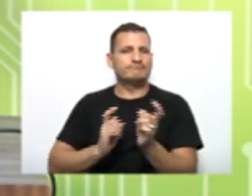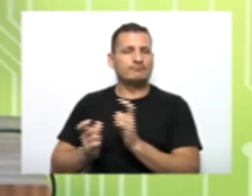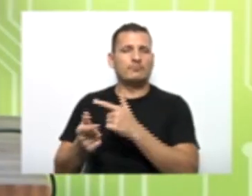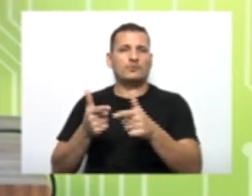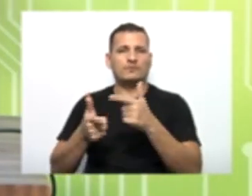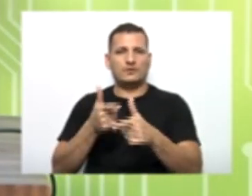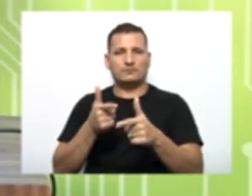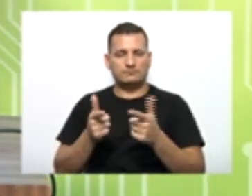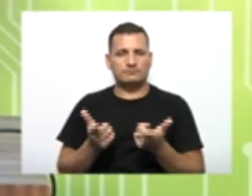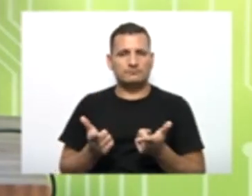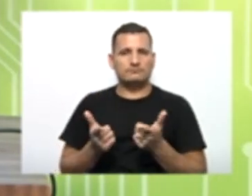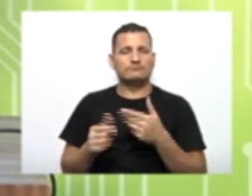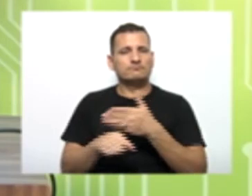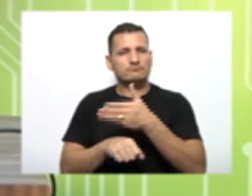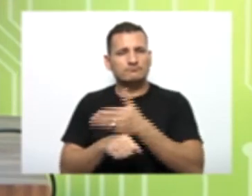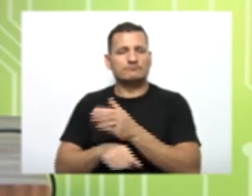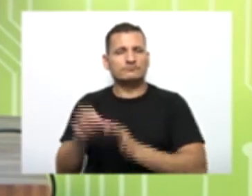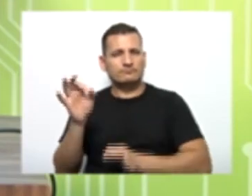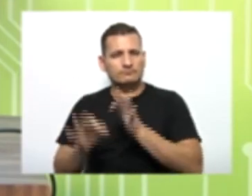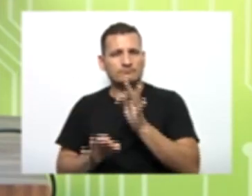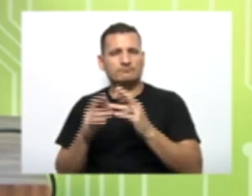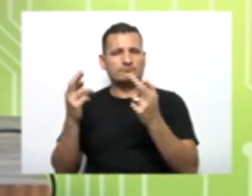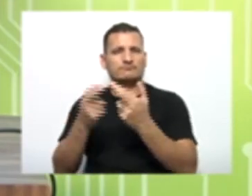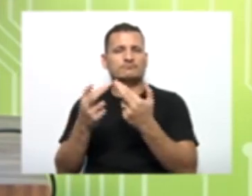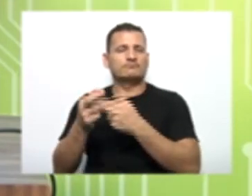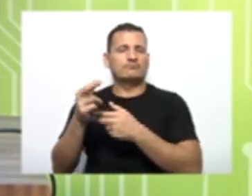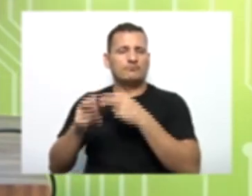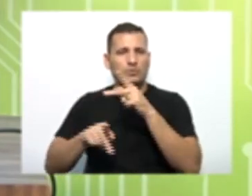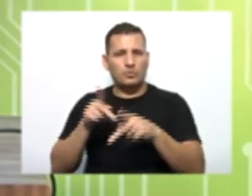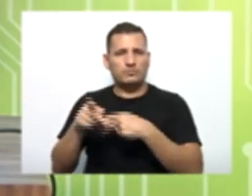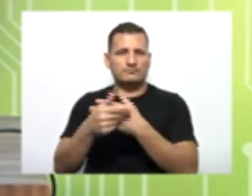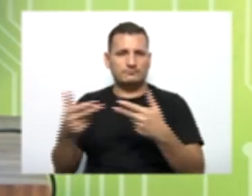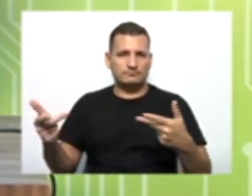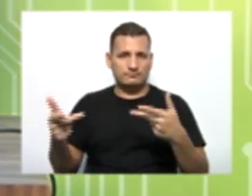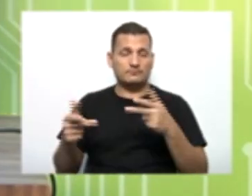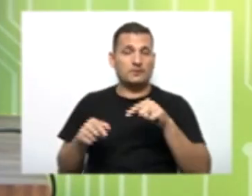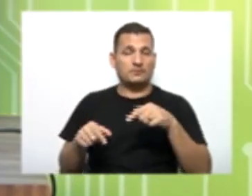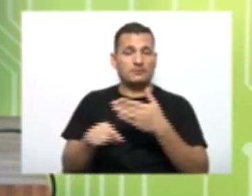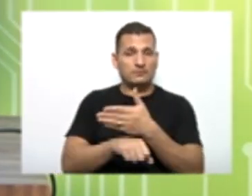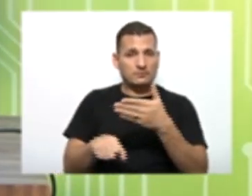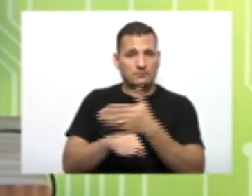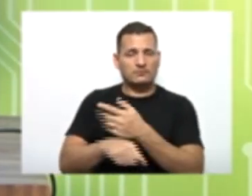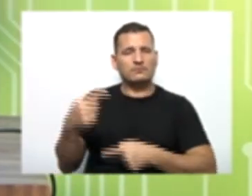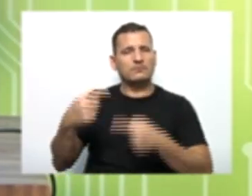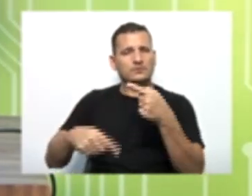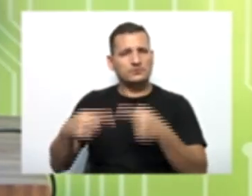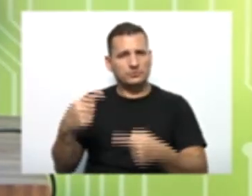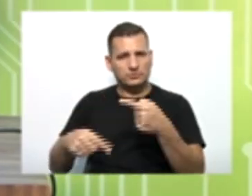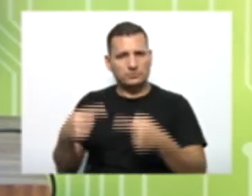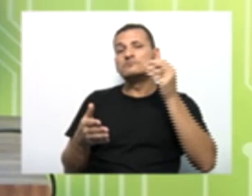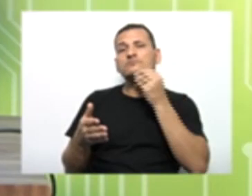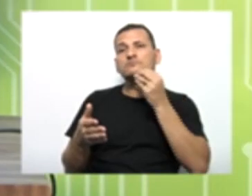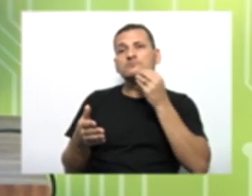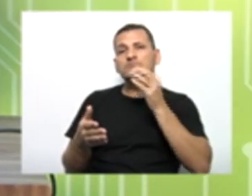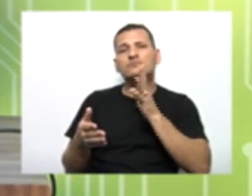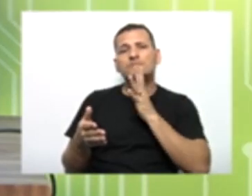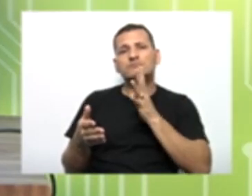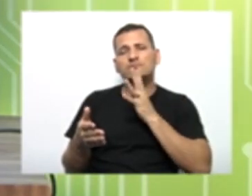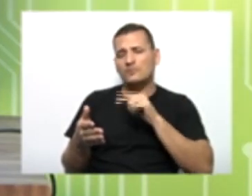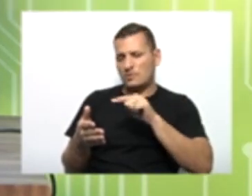A vulnerabilidade dos defensores de direitos humanos, principalmente em áreas rurais.